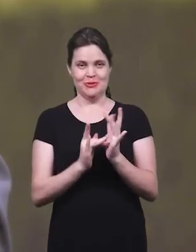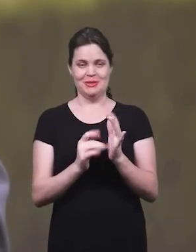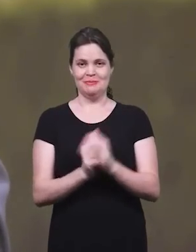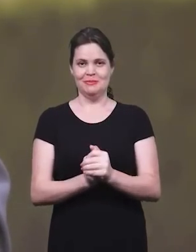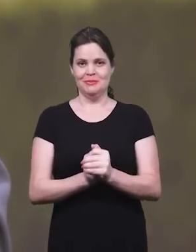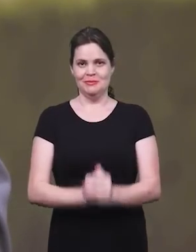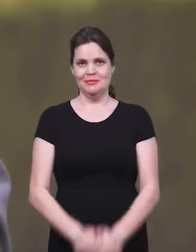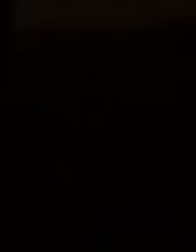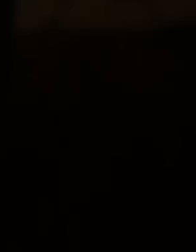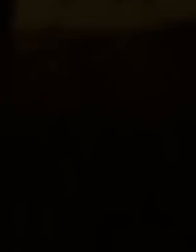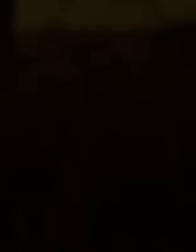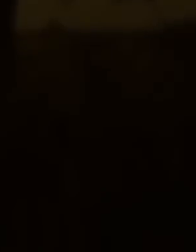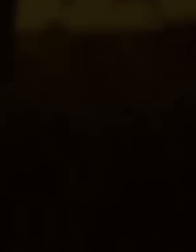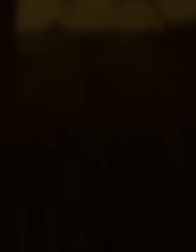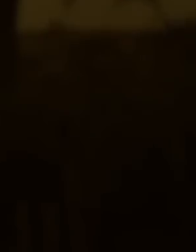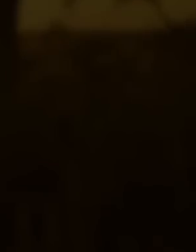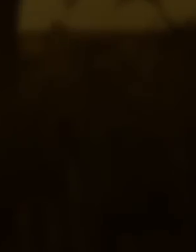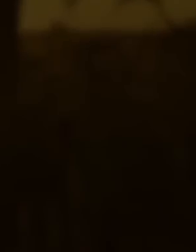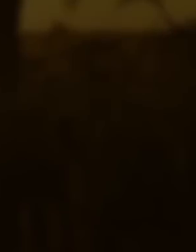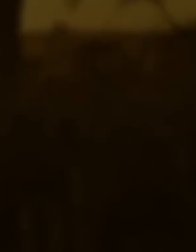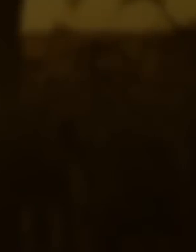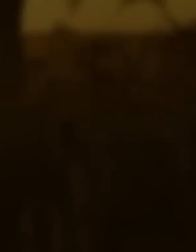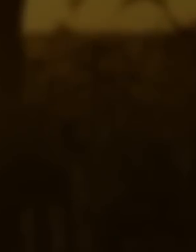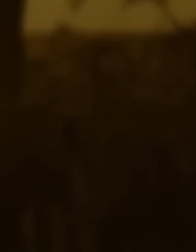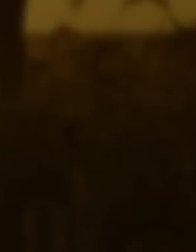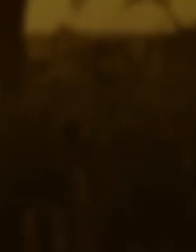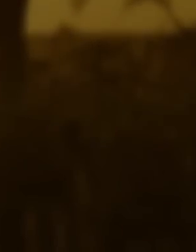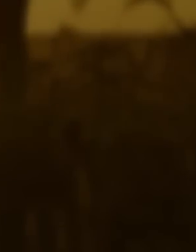paz do Senhor Jesus.